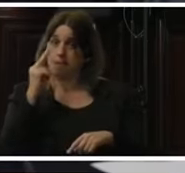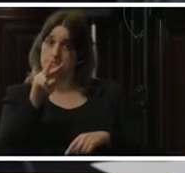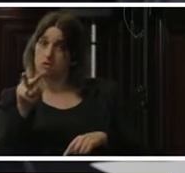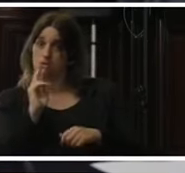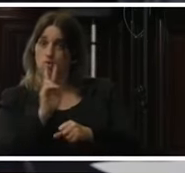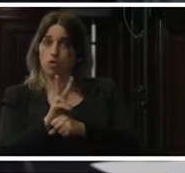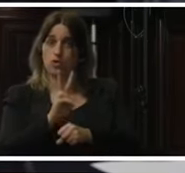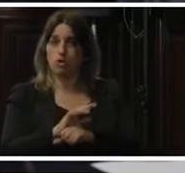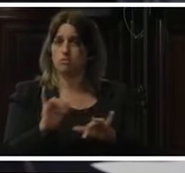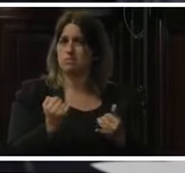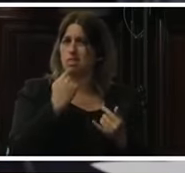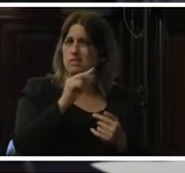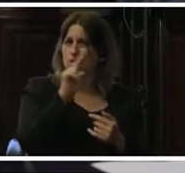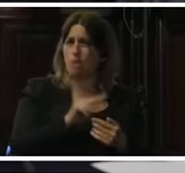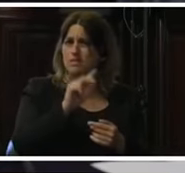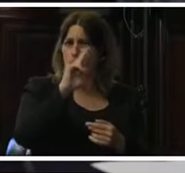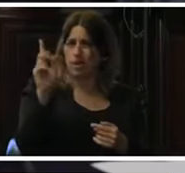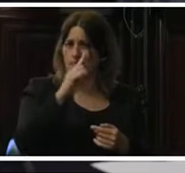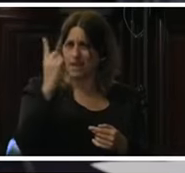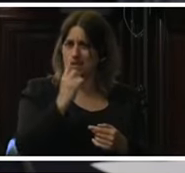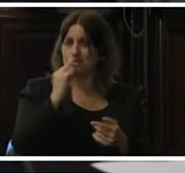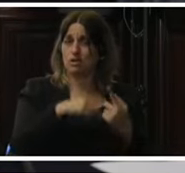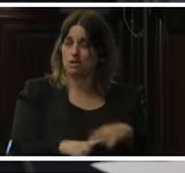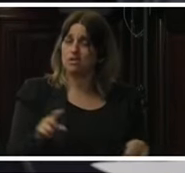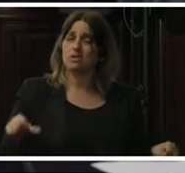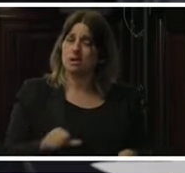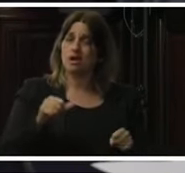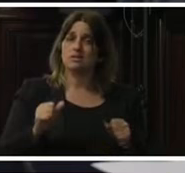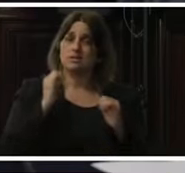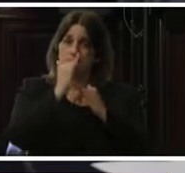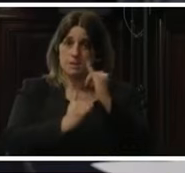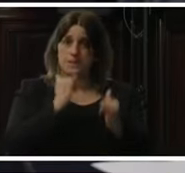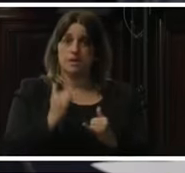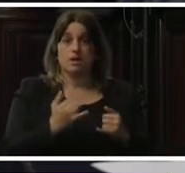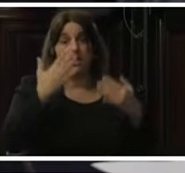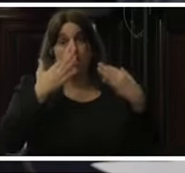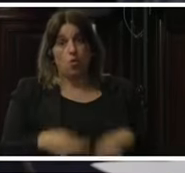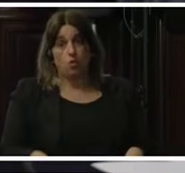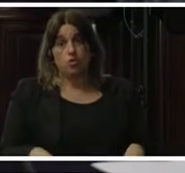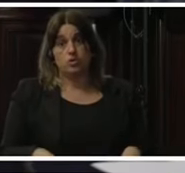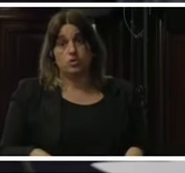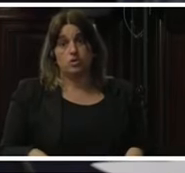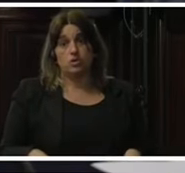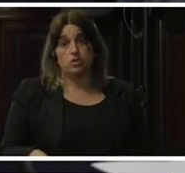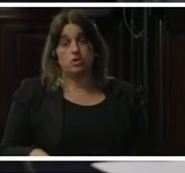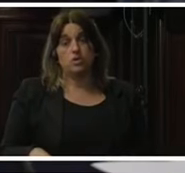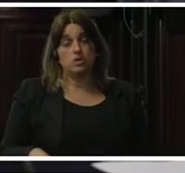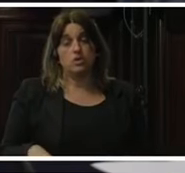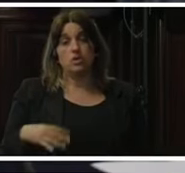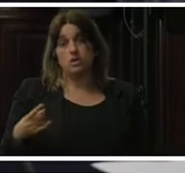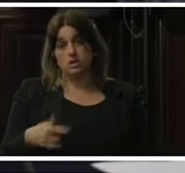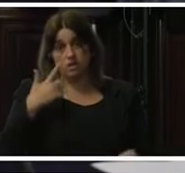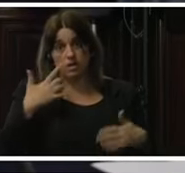internacionais o quadro narrado acarreta o alarmante incremento dos conflitos no campo como os presentes